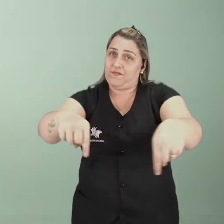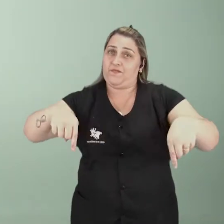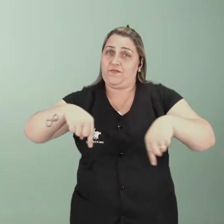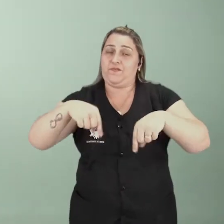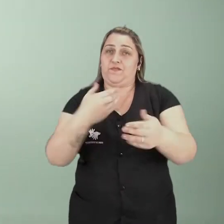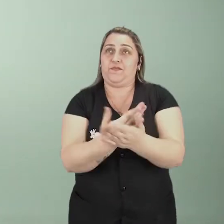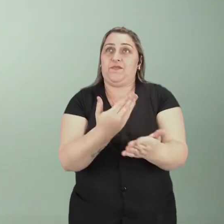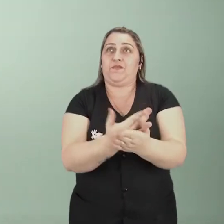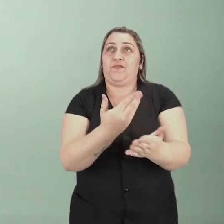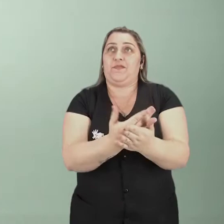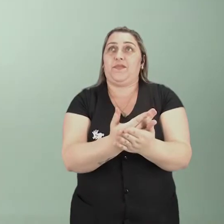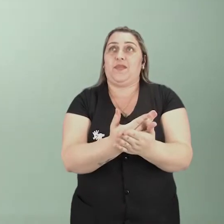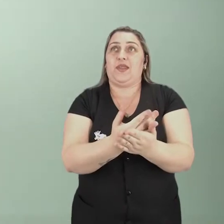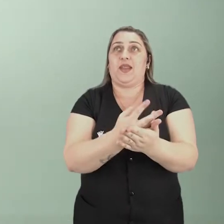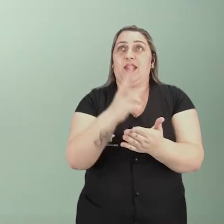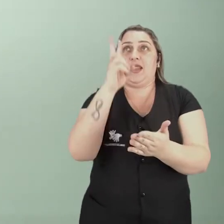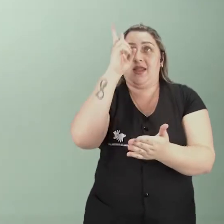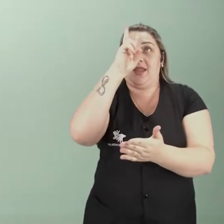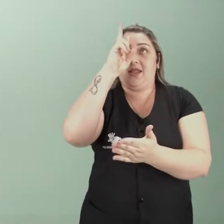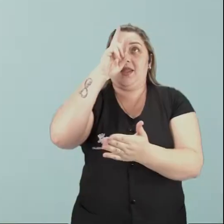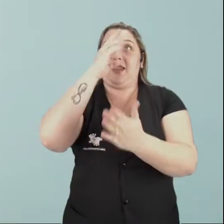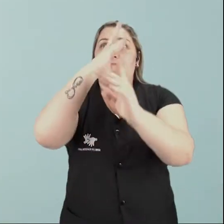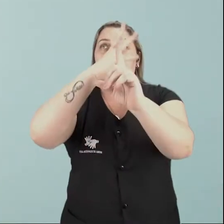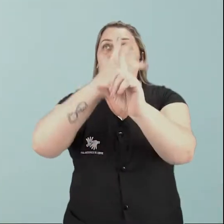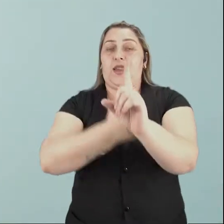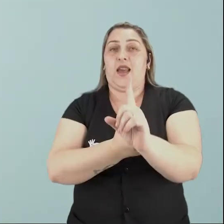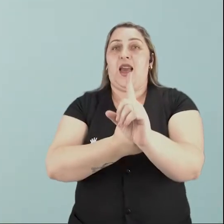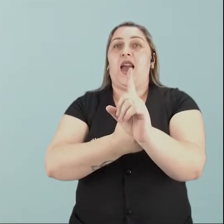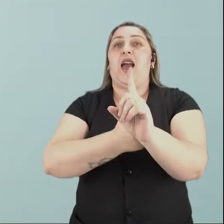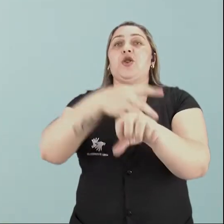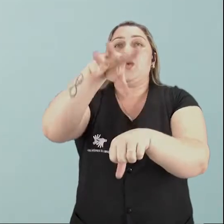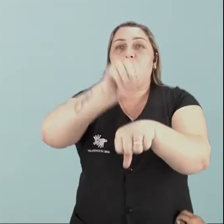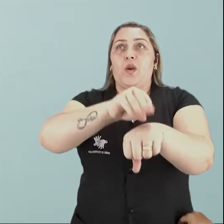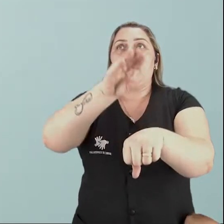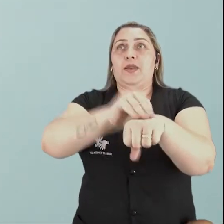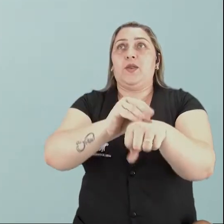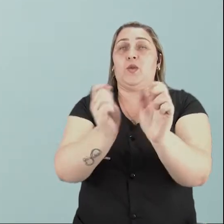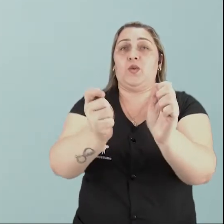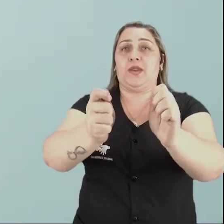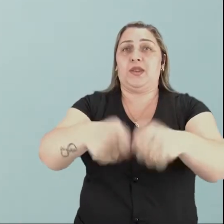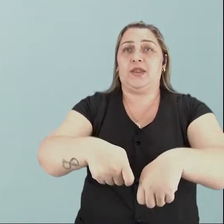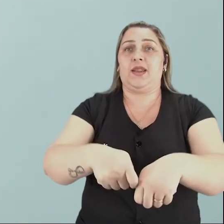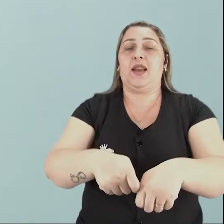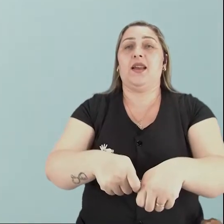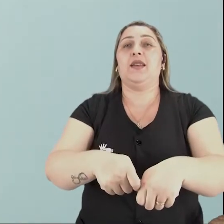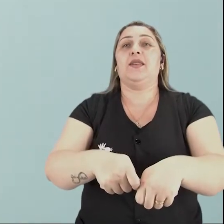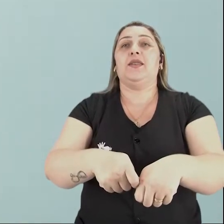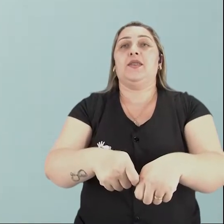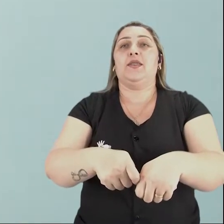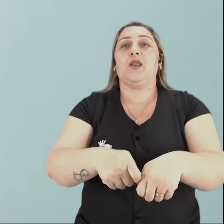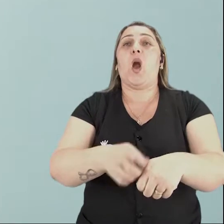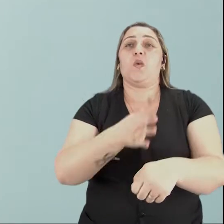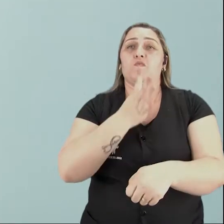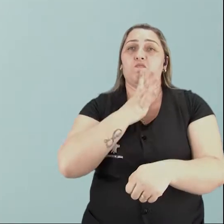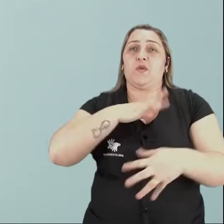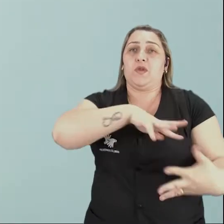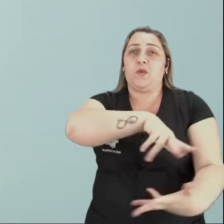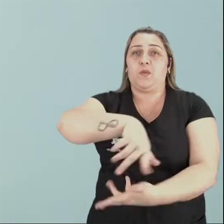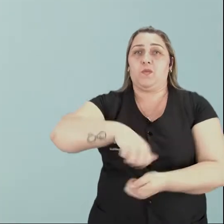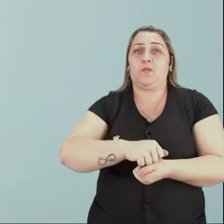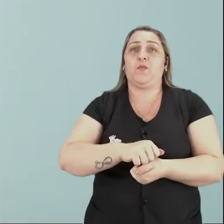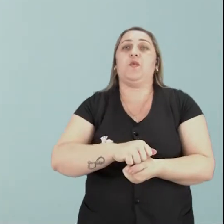aula. Lembre-se, a arte é uma área de conhecimento. Ela nos dá possibilidades de conhecer o